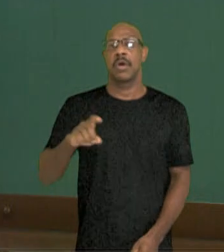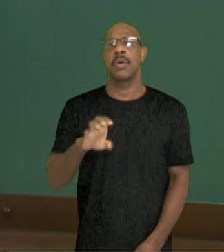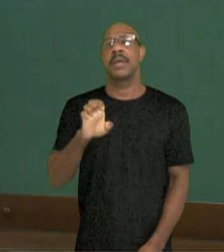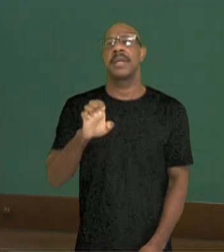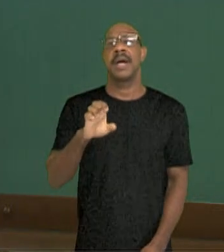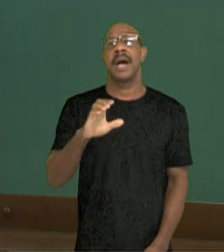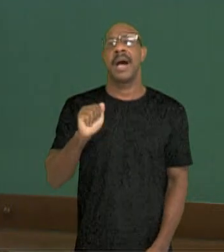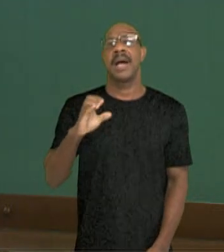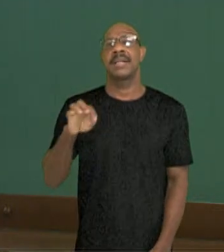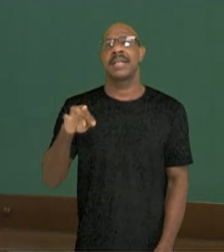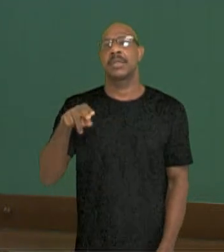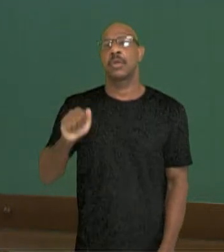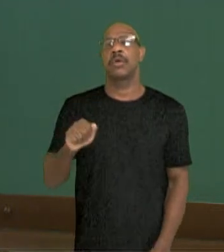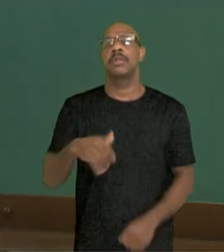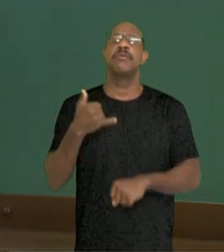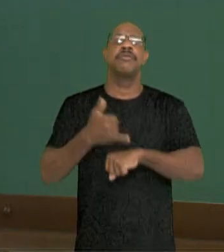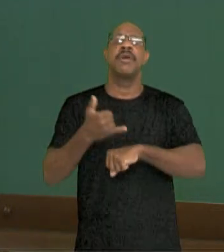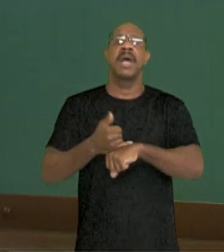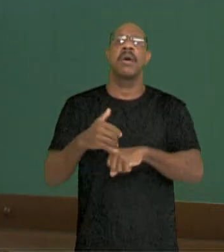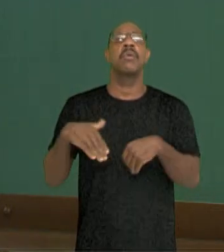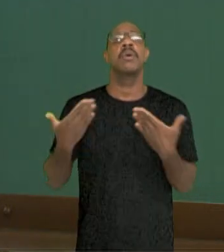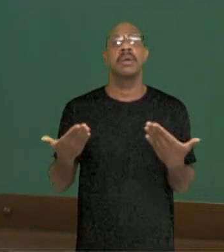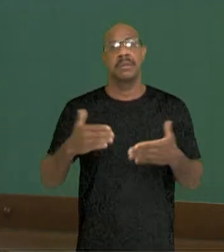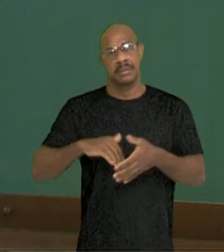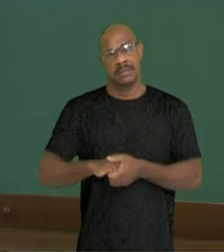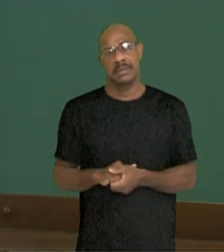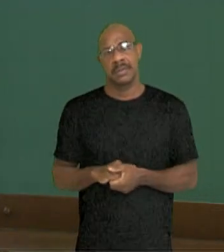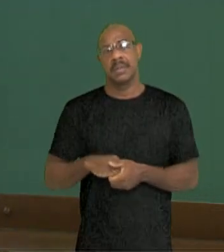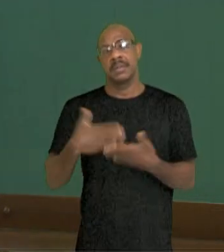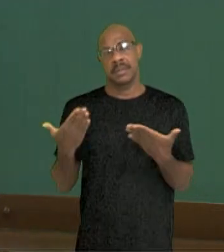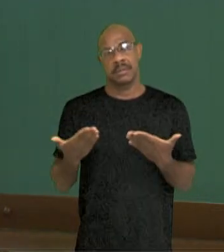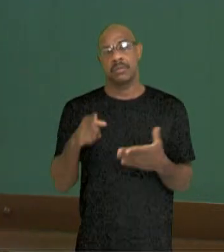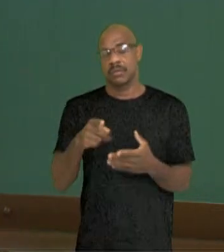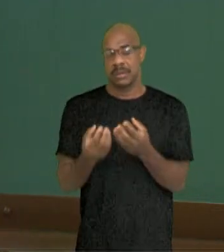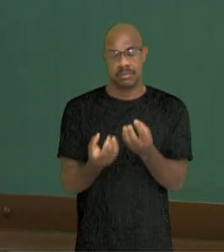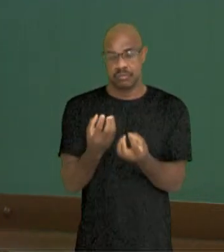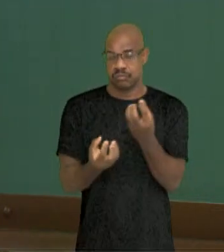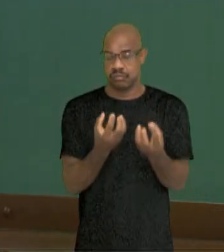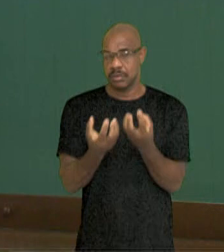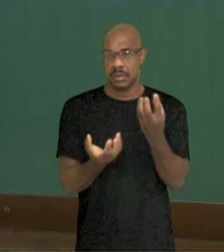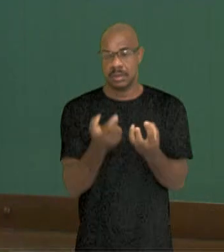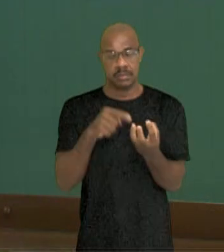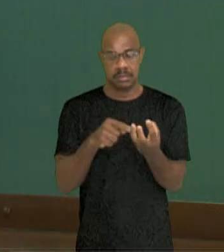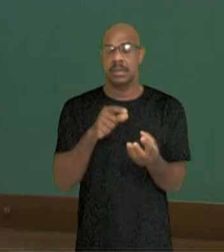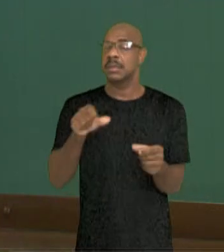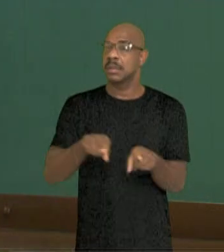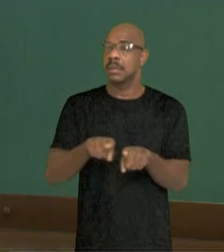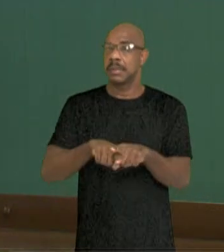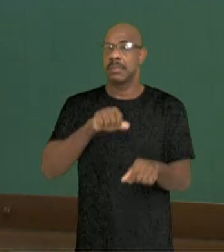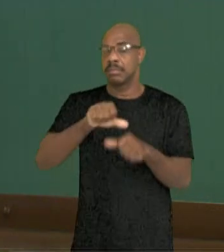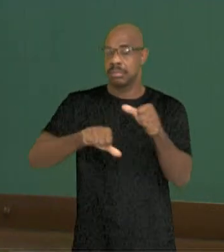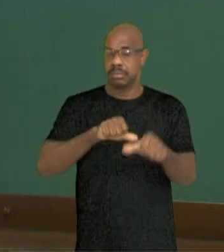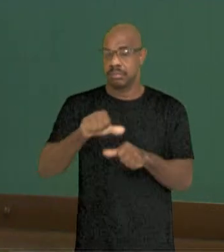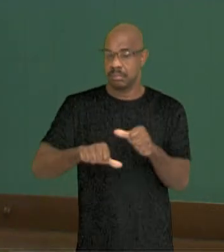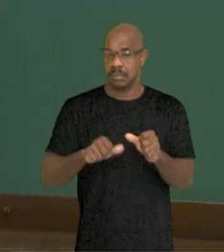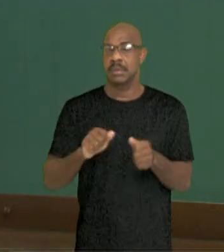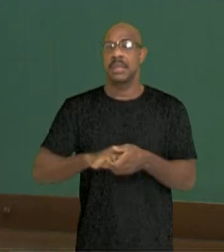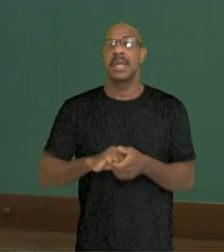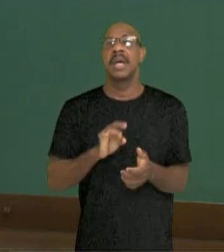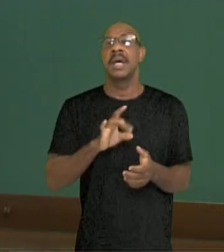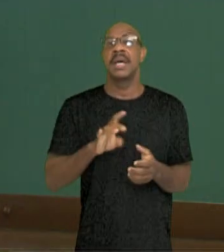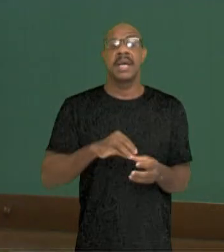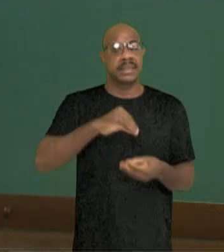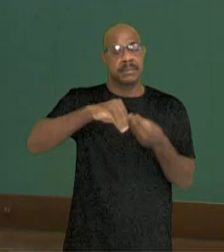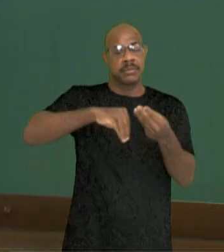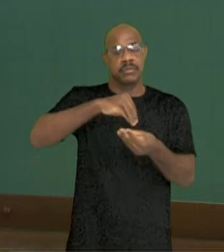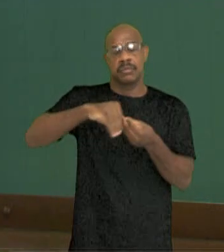e do ferro? Ferro é um sólido, mas à medida que você aquece, ele se funde e também pode evoluir. Cada substância